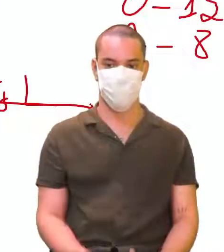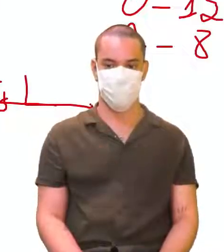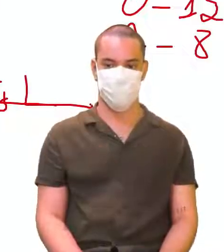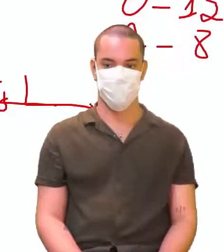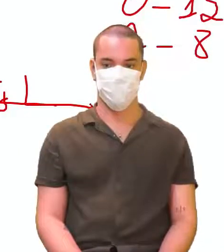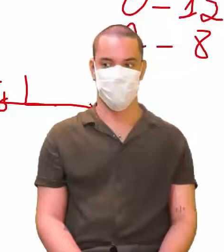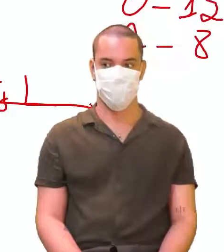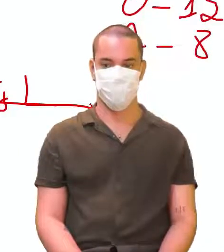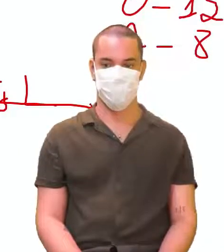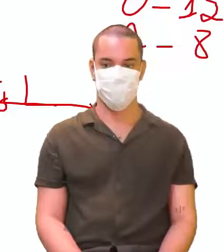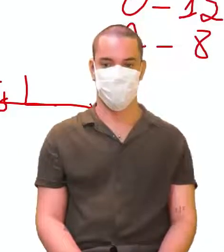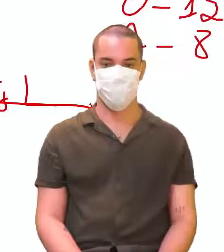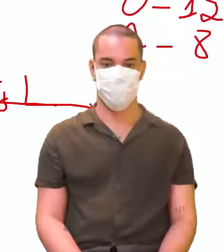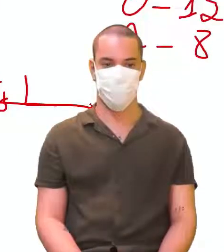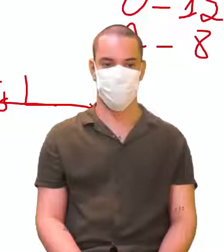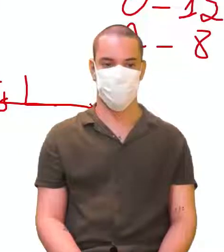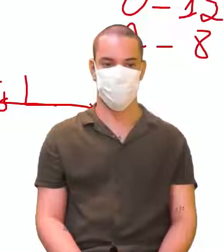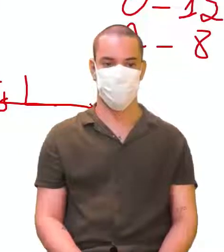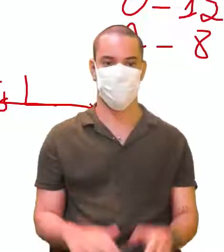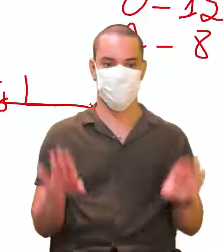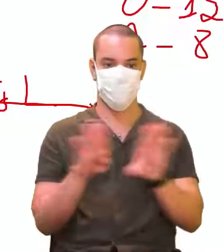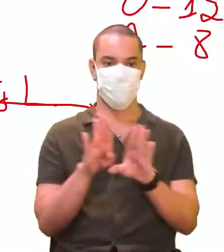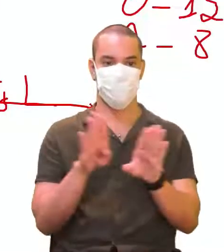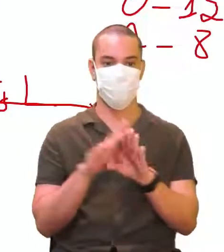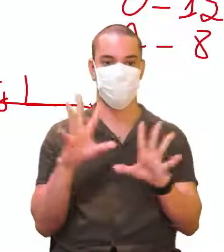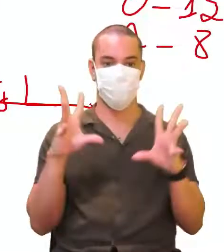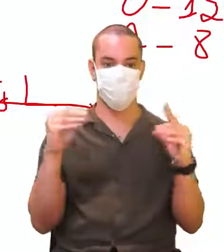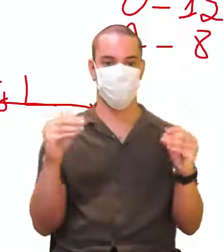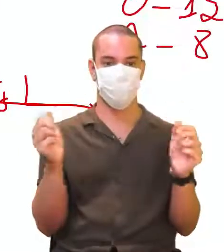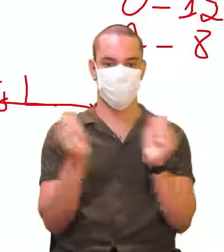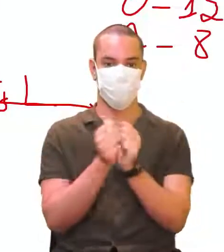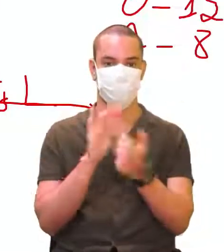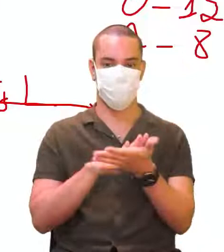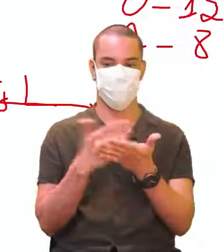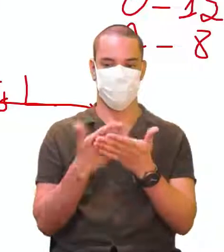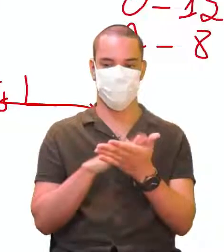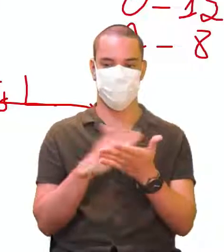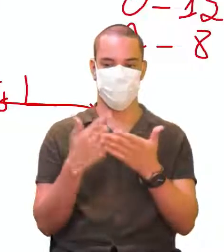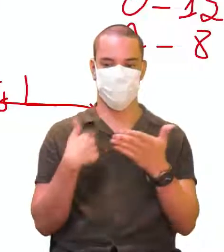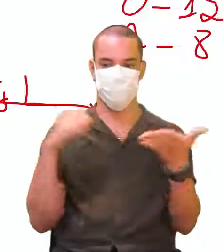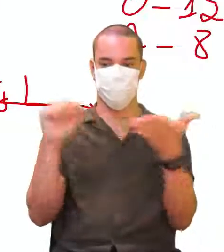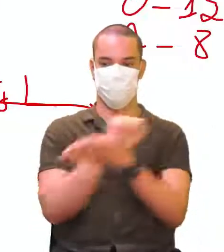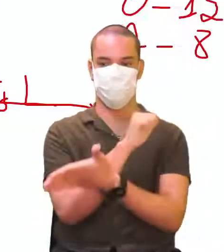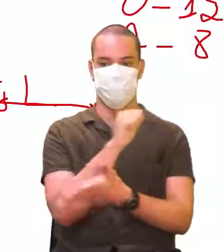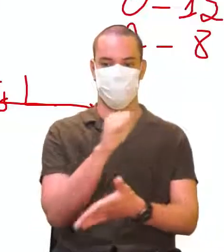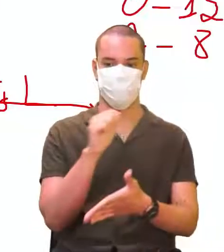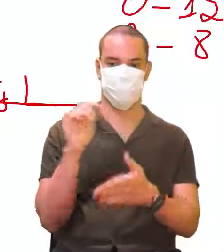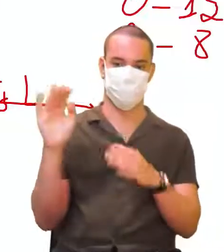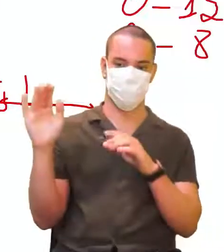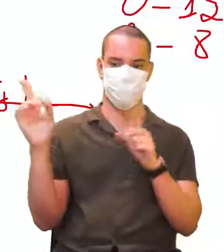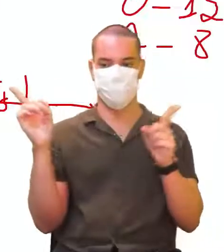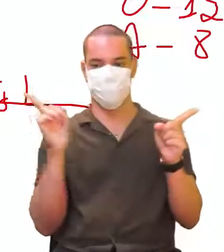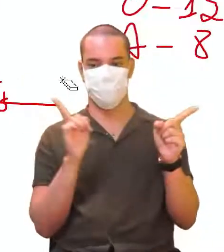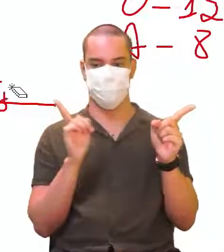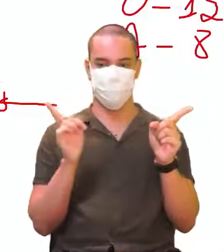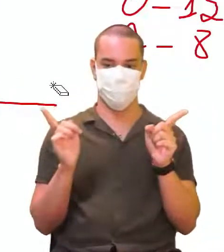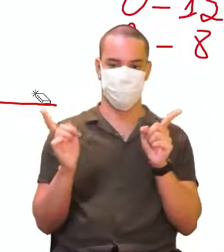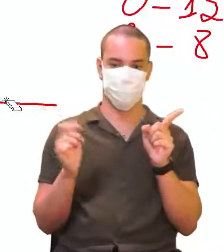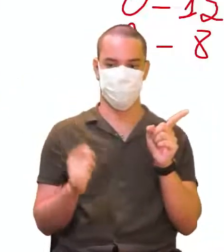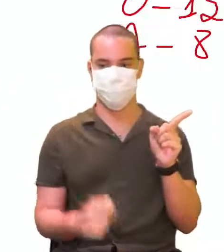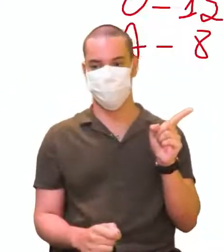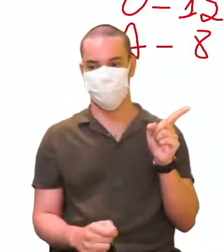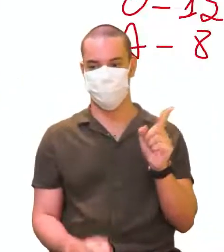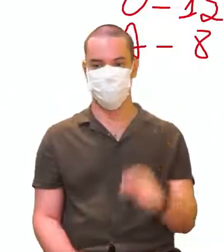prof, para não invadir senão a informação fica por trás do professor Vitor ali. Tá, deixa eu passar mais pra cá então. Vou passar a borracha